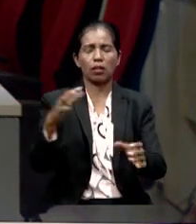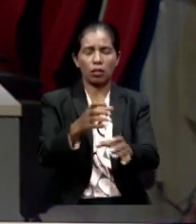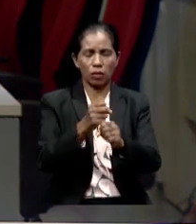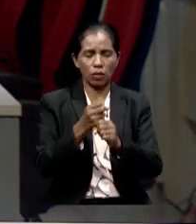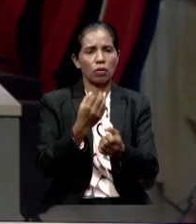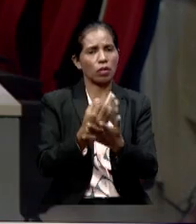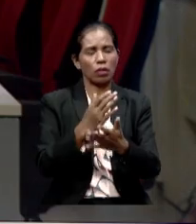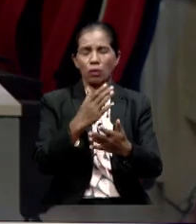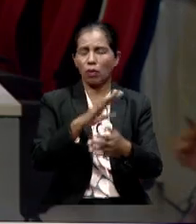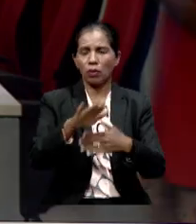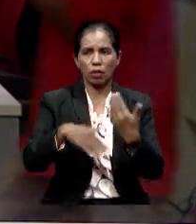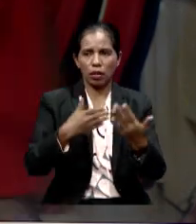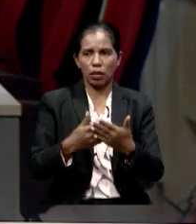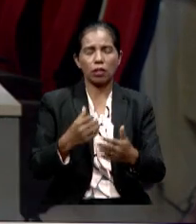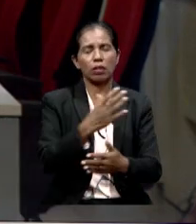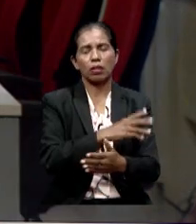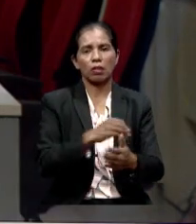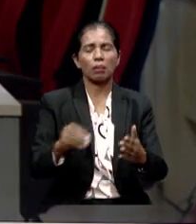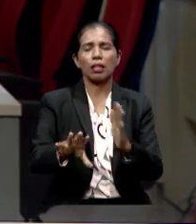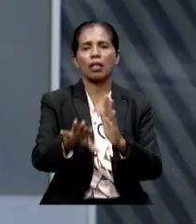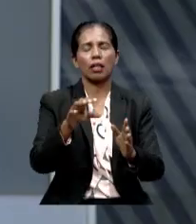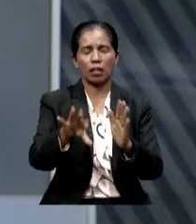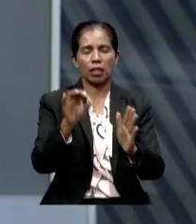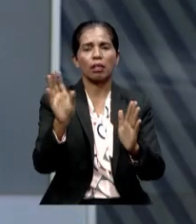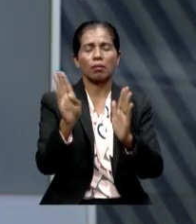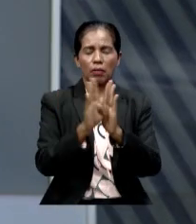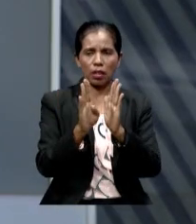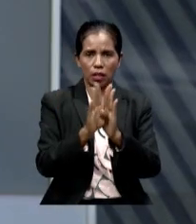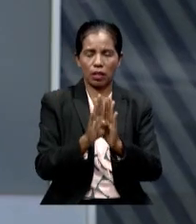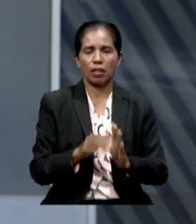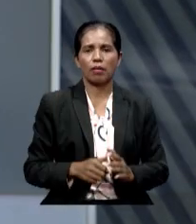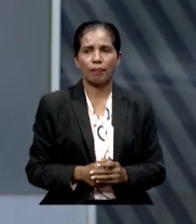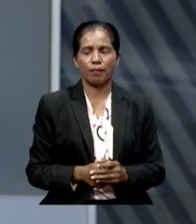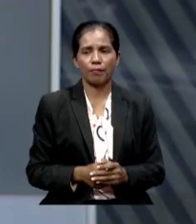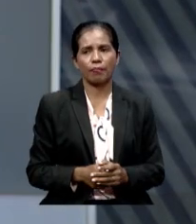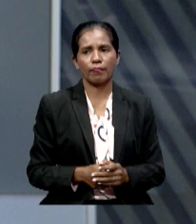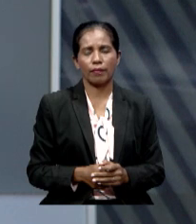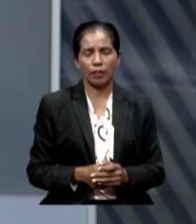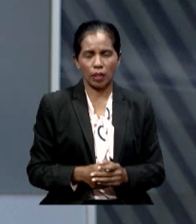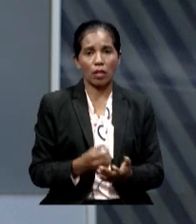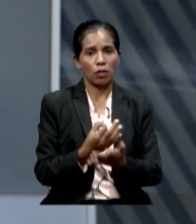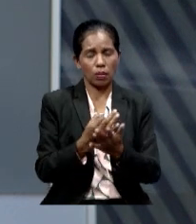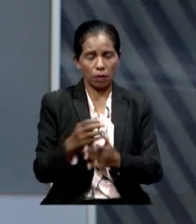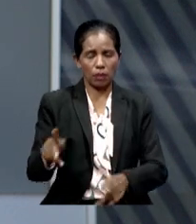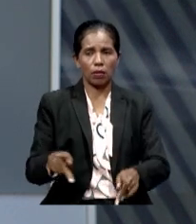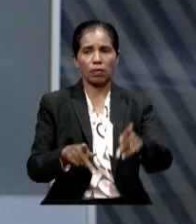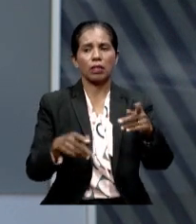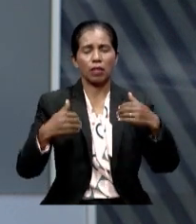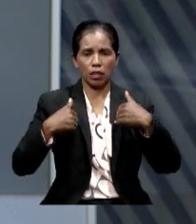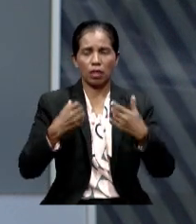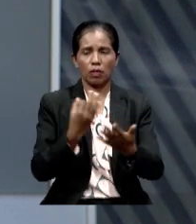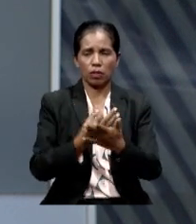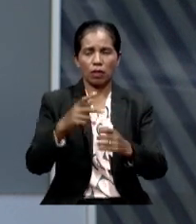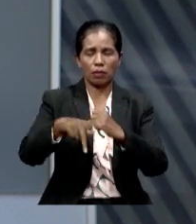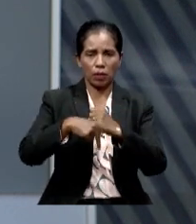subvenção, se você não é mais Liudet Barreira. Sim, né? E a questão ainda né? E a subvenção pública e a subsídio para